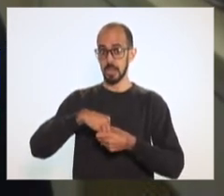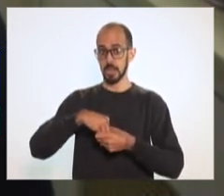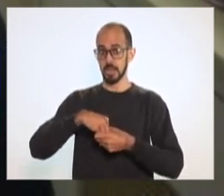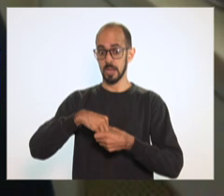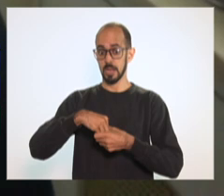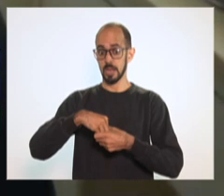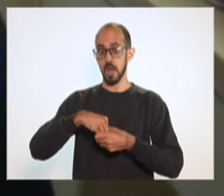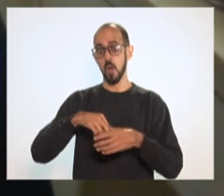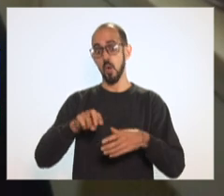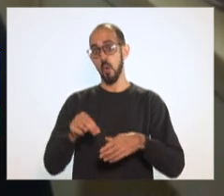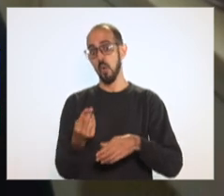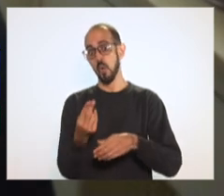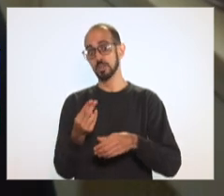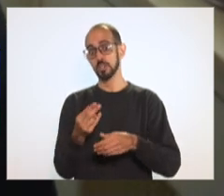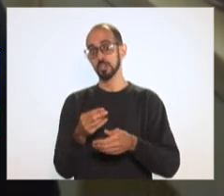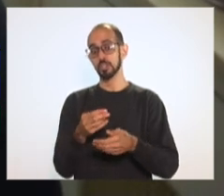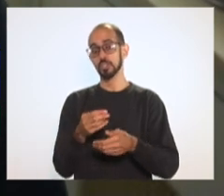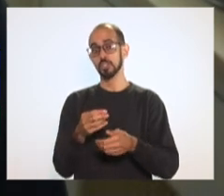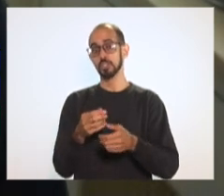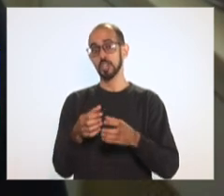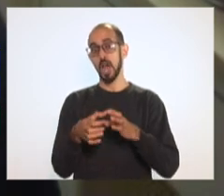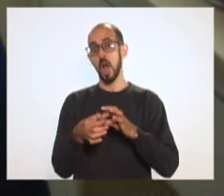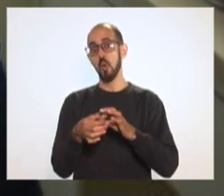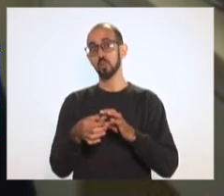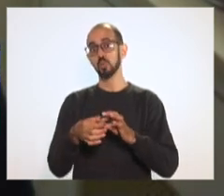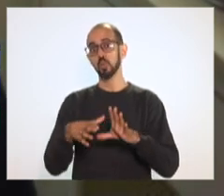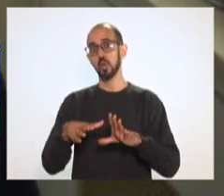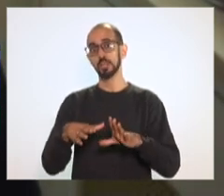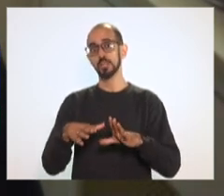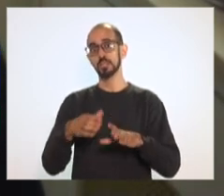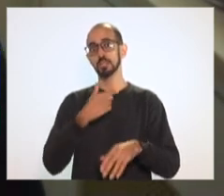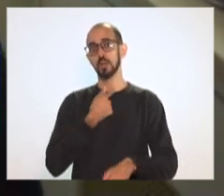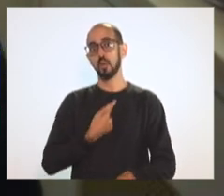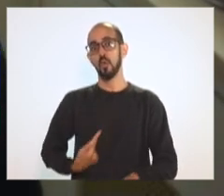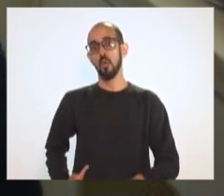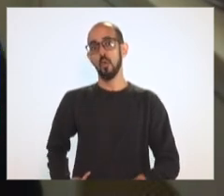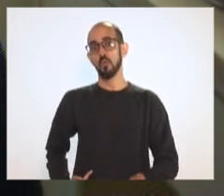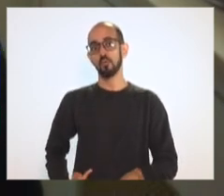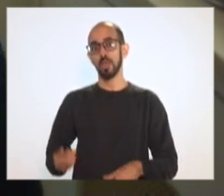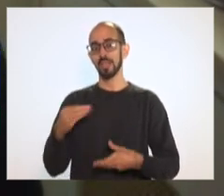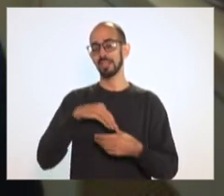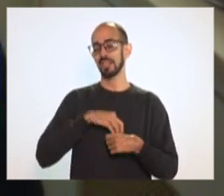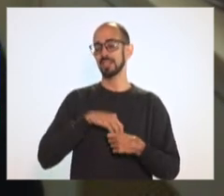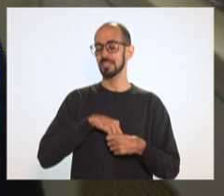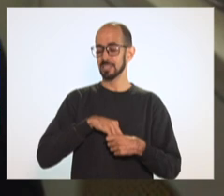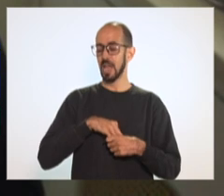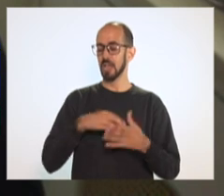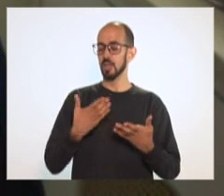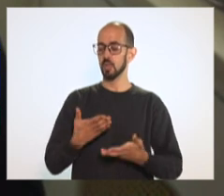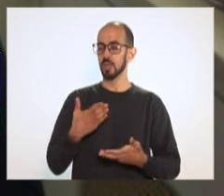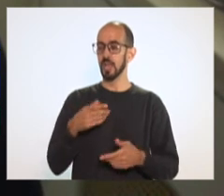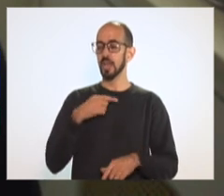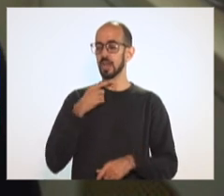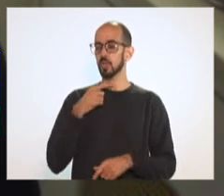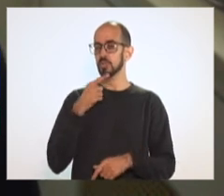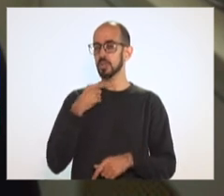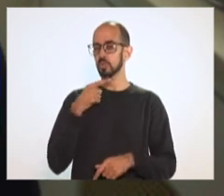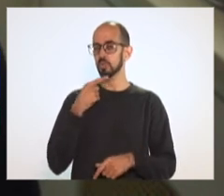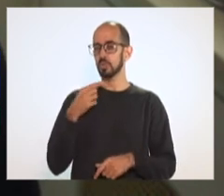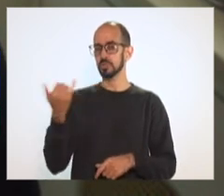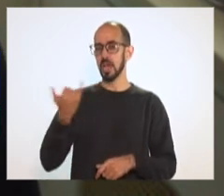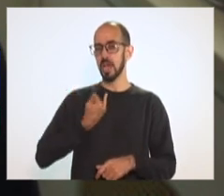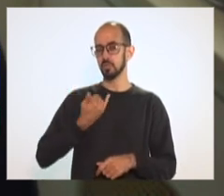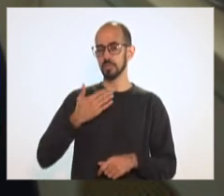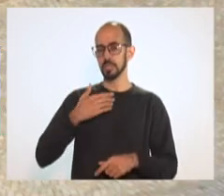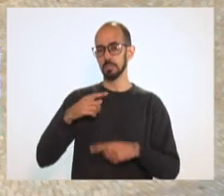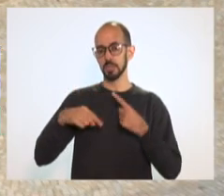autoriza o Poder Executivo a internalizar? Eu fiquei nessa dúvida, queria que o senhor me tirasse para me dar o meu voto,